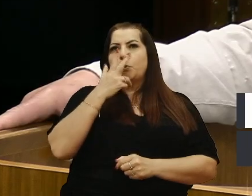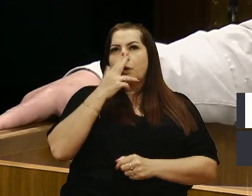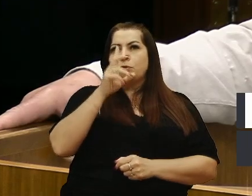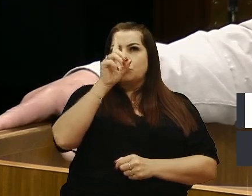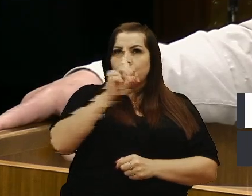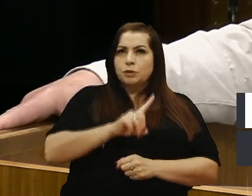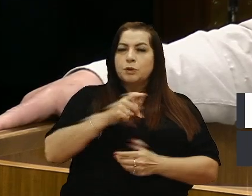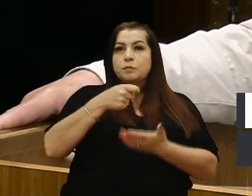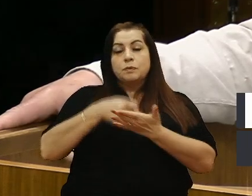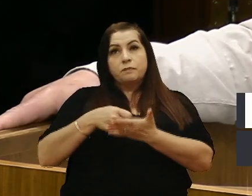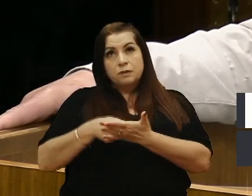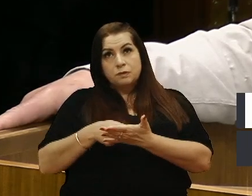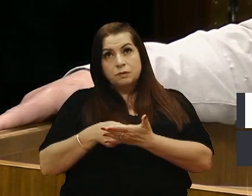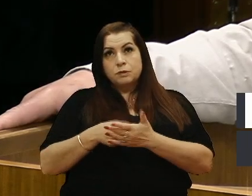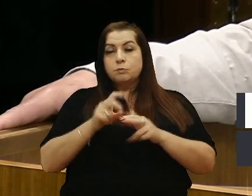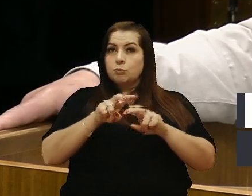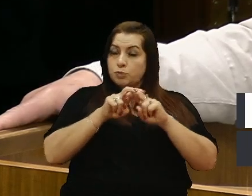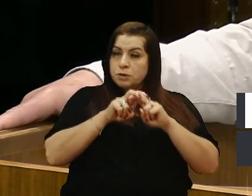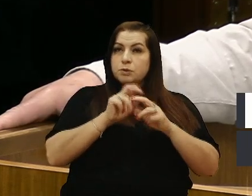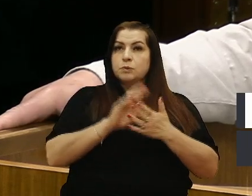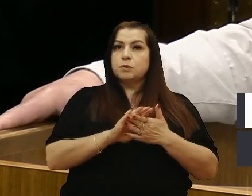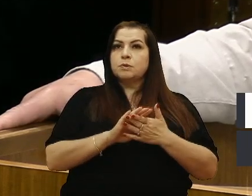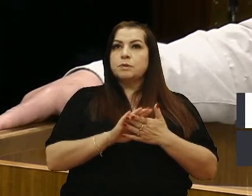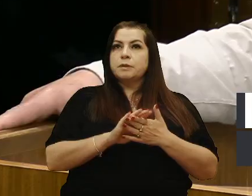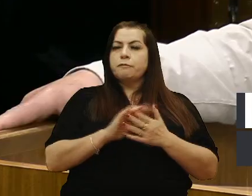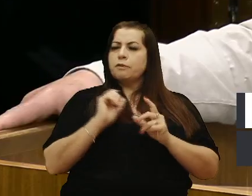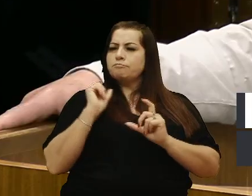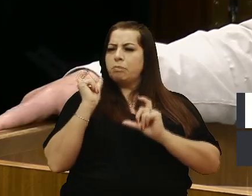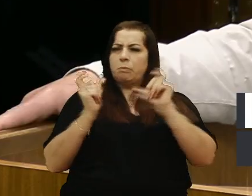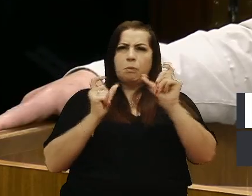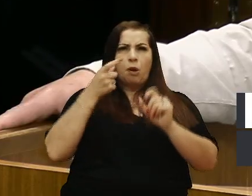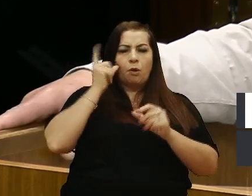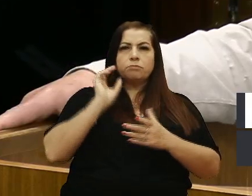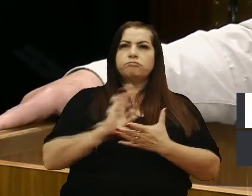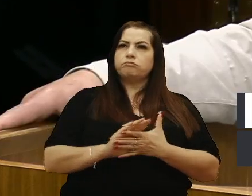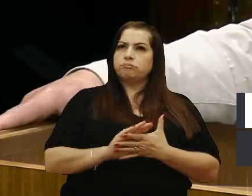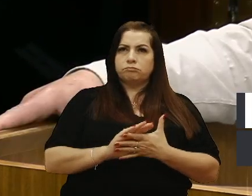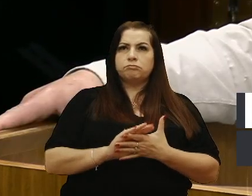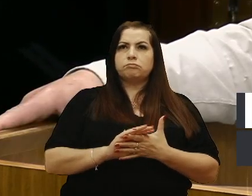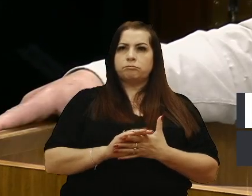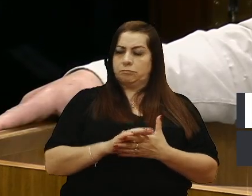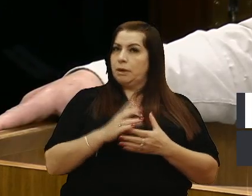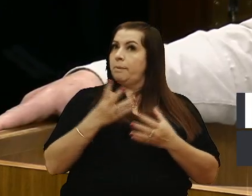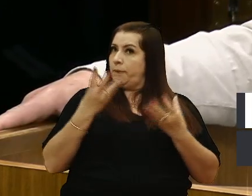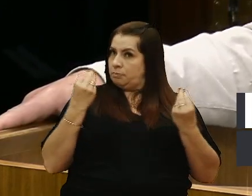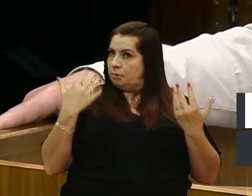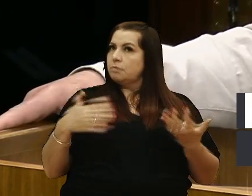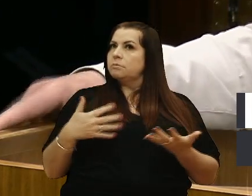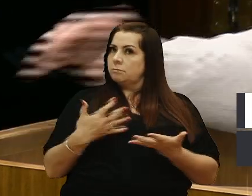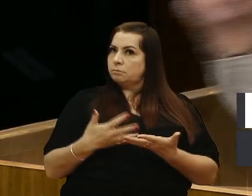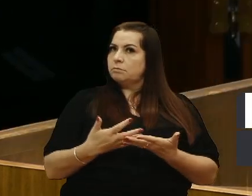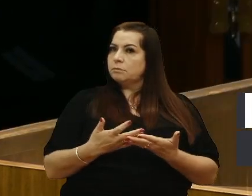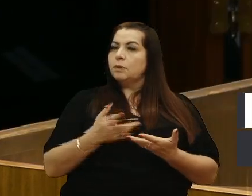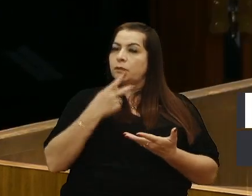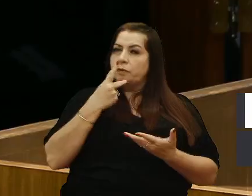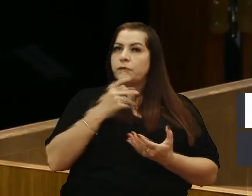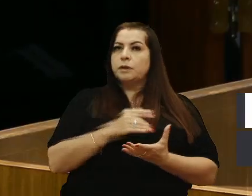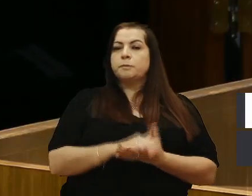deveres. Por esse motivo, eu fui aqui atacado ontem, e bastante. E quero me